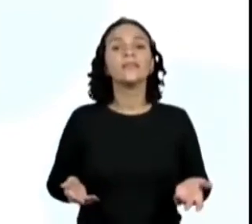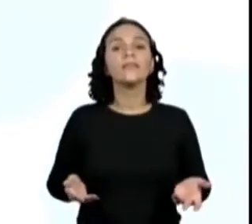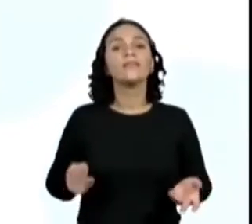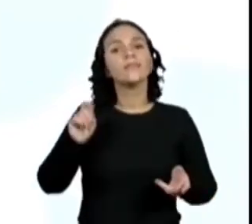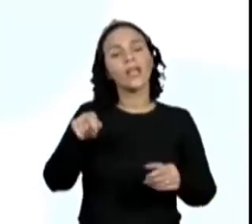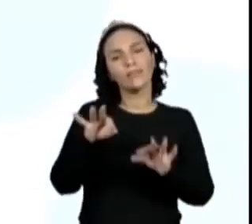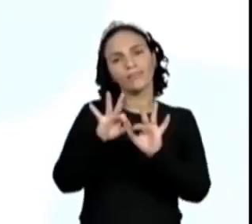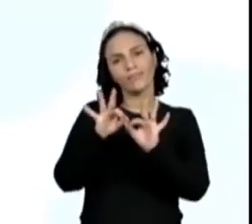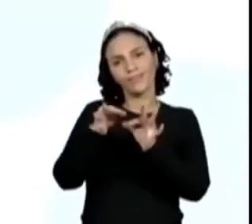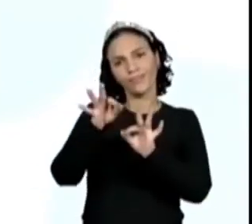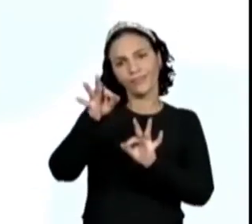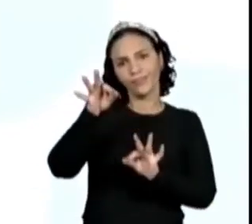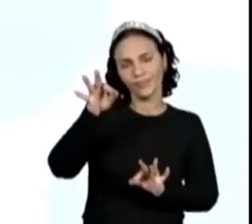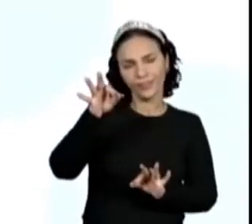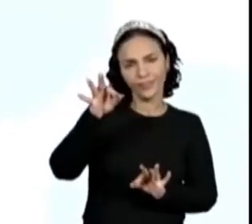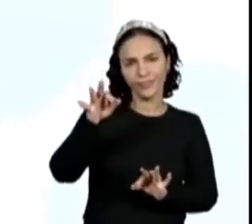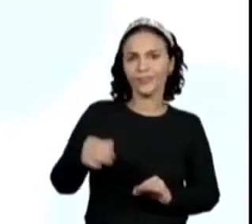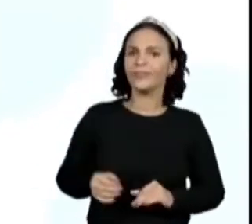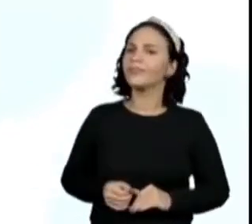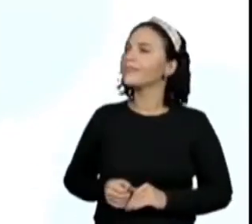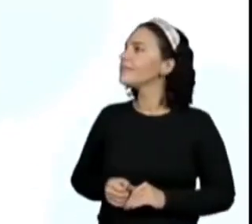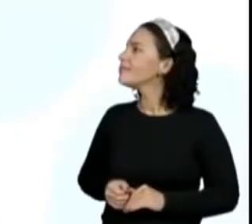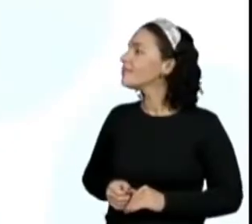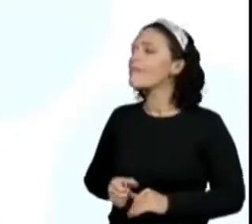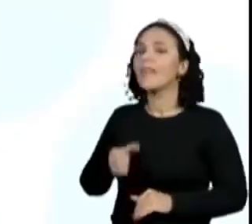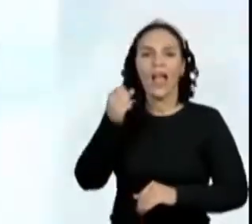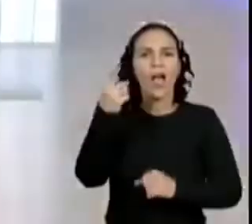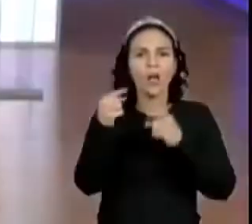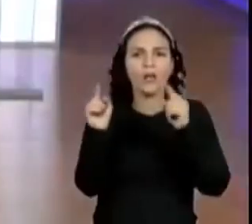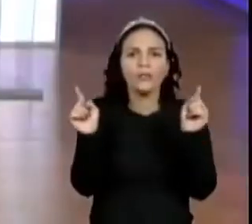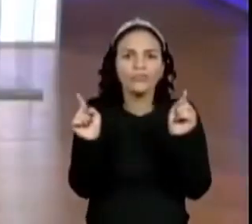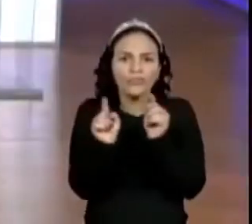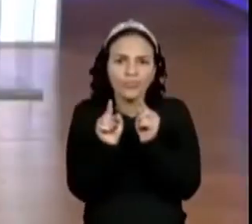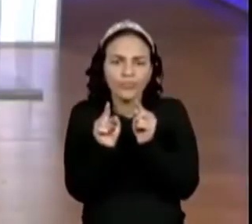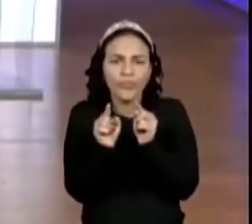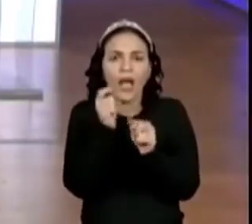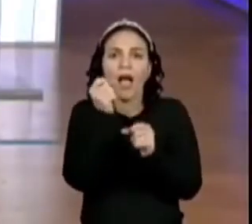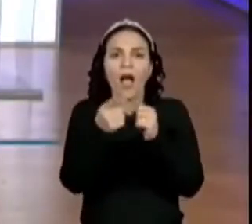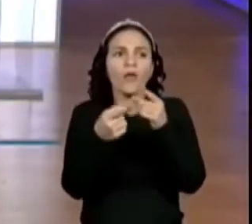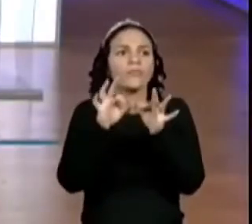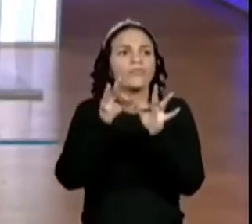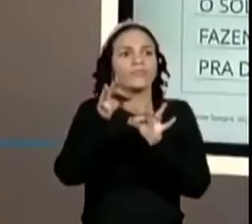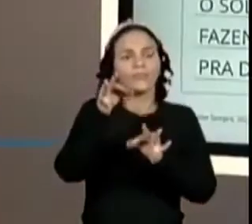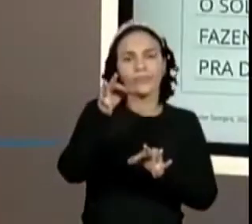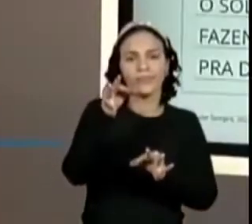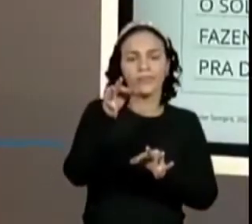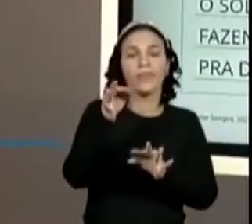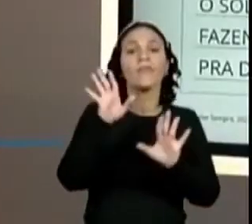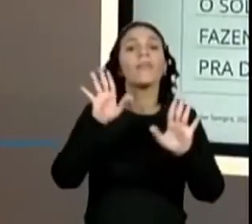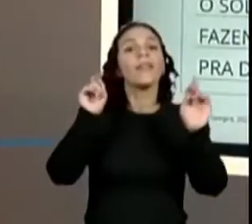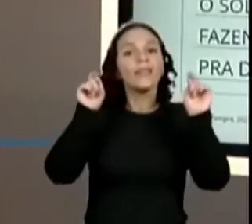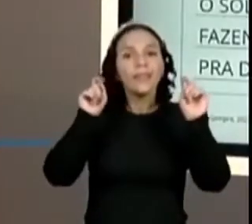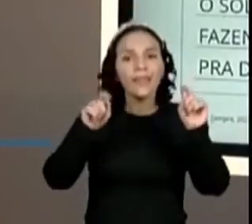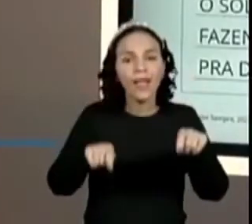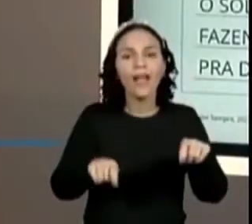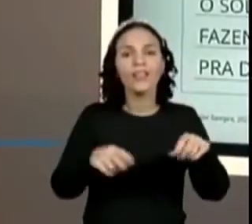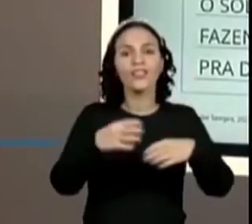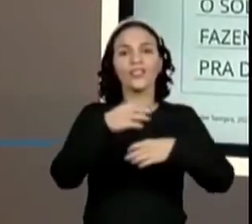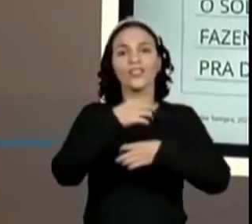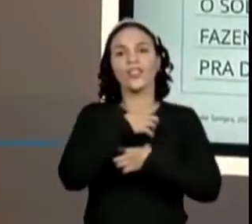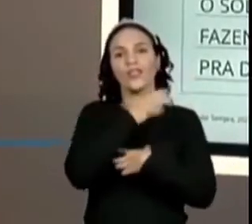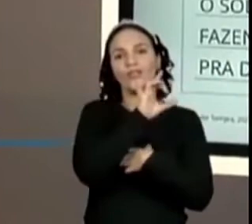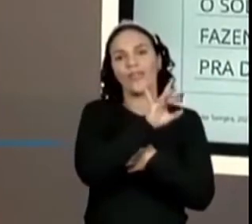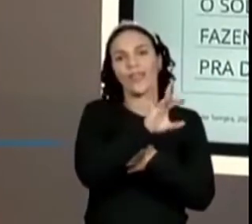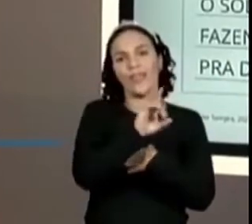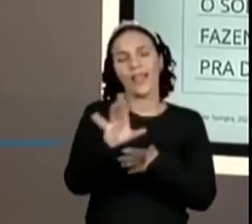mais versões, porque tem versões até mais longas, tem versões mais curtas. Sim. Mas ela acaba ganhando as características de